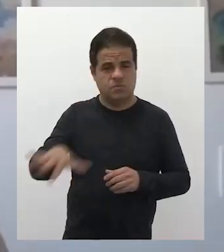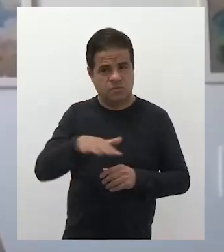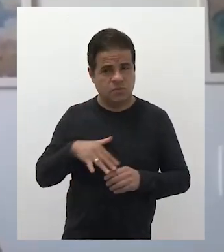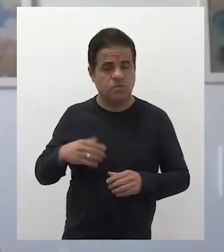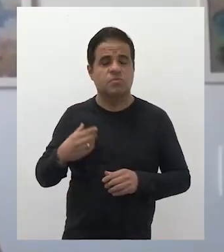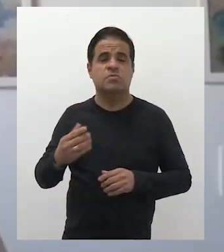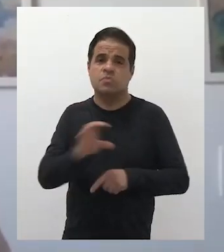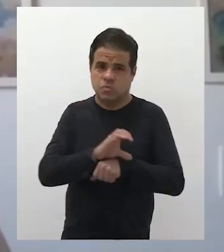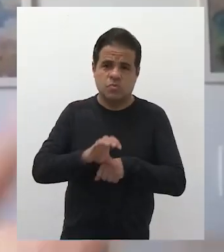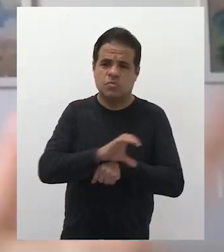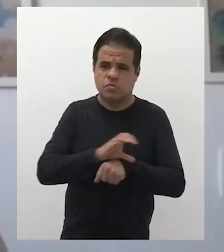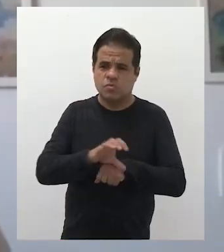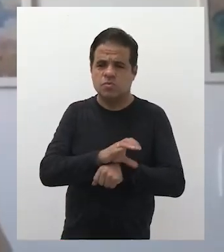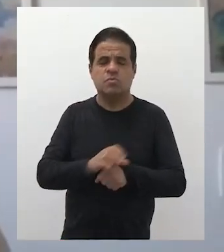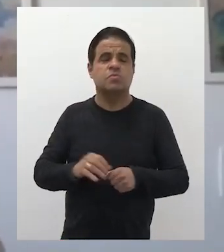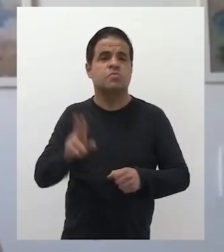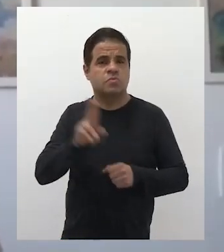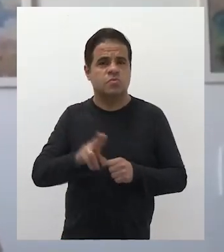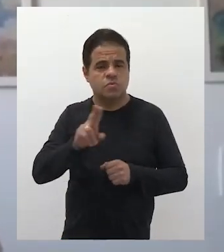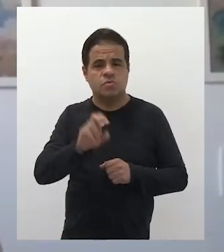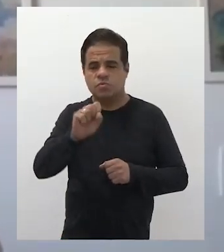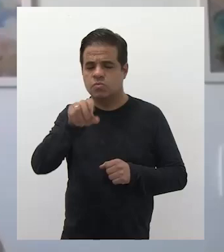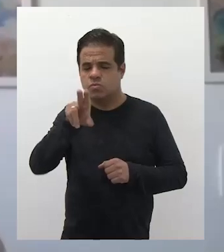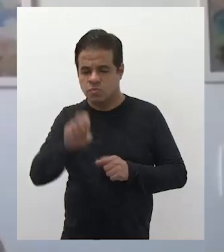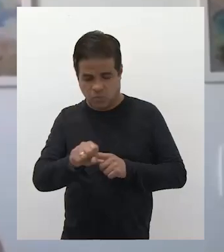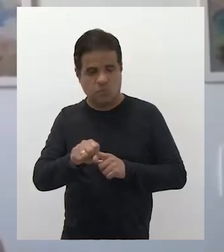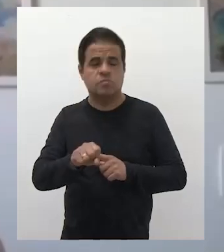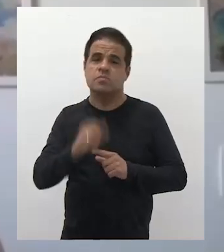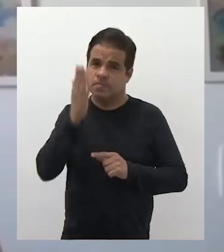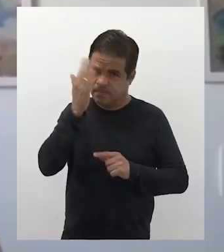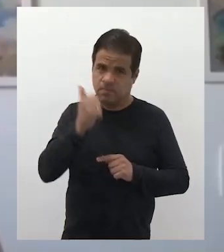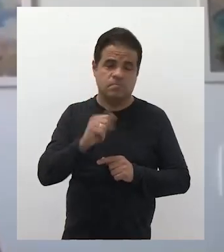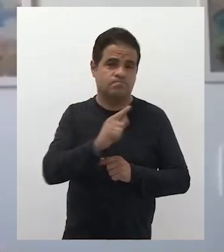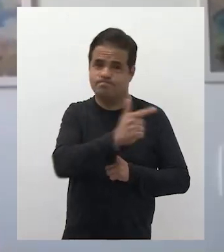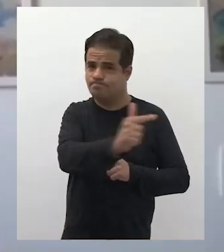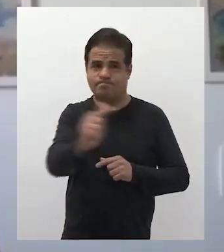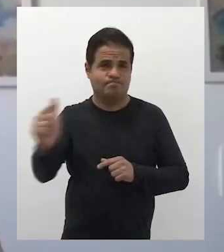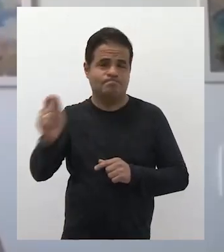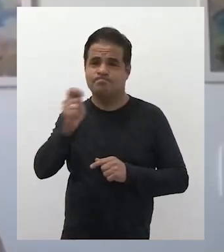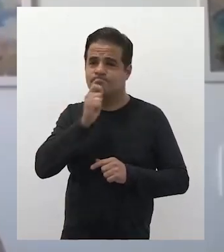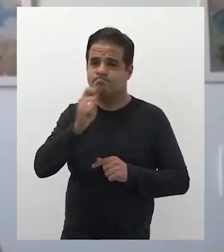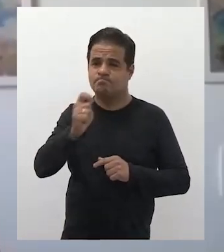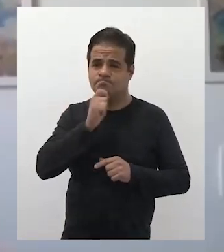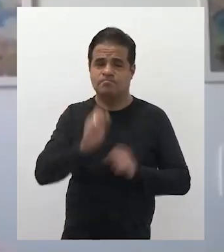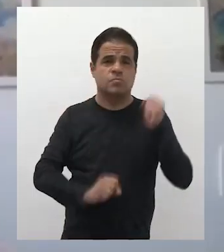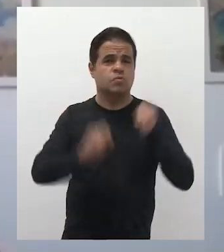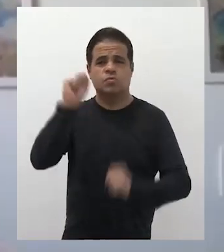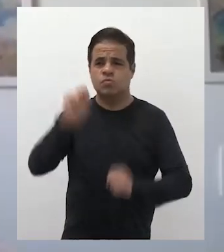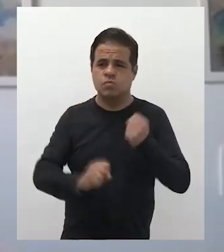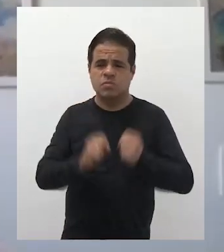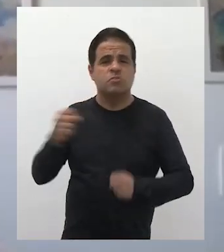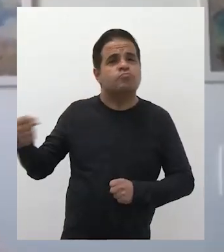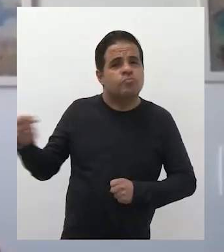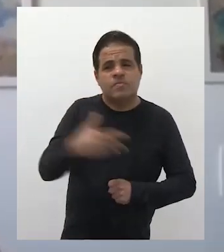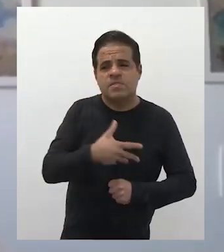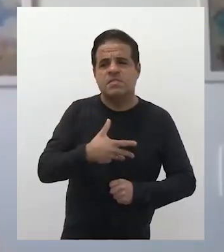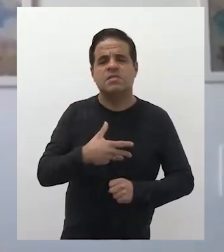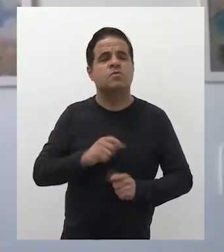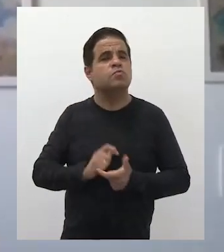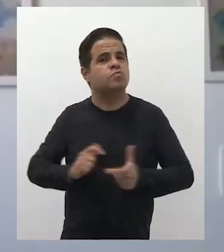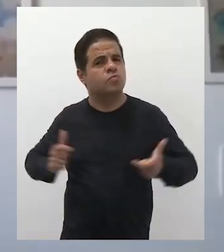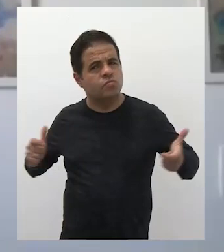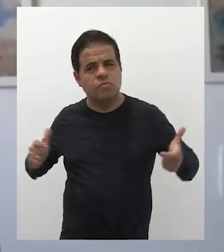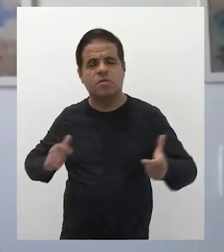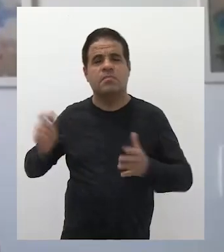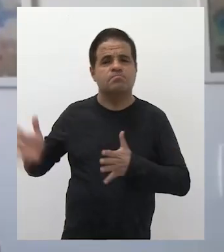nossa Constituição preveja através do SUS, nós não temos indústria, inovação, infraestrutura para